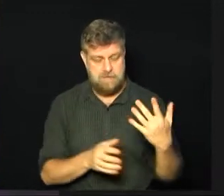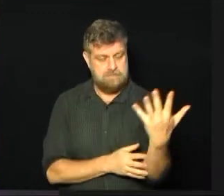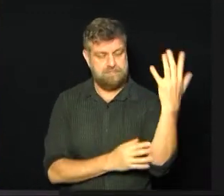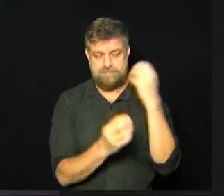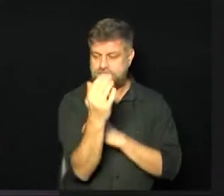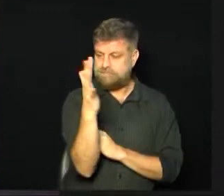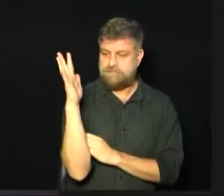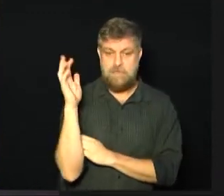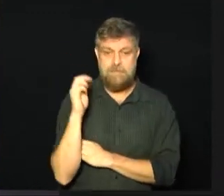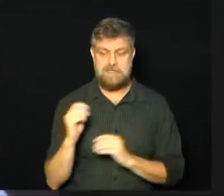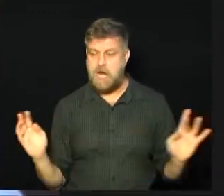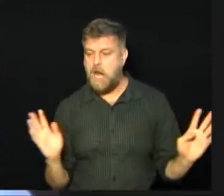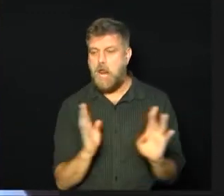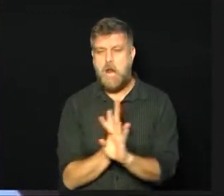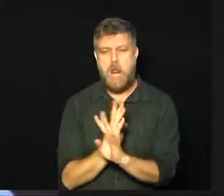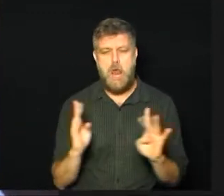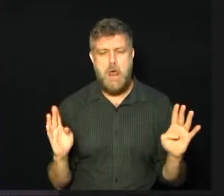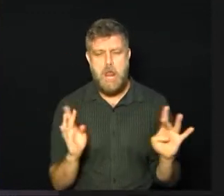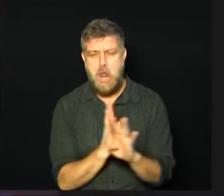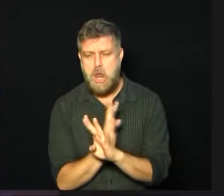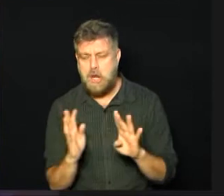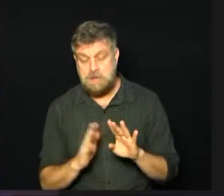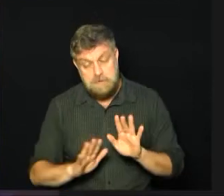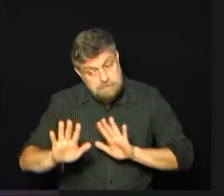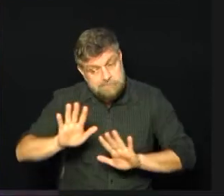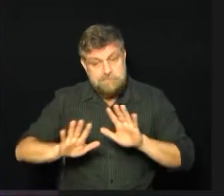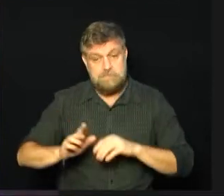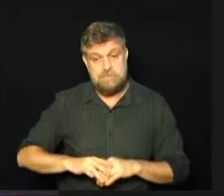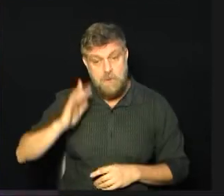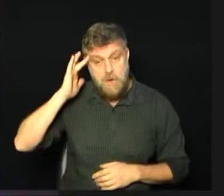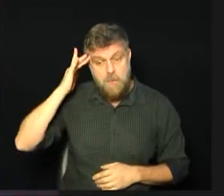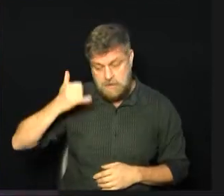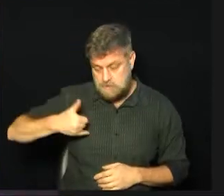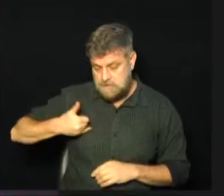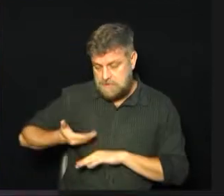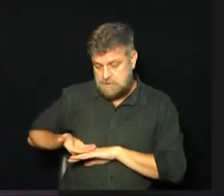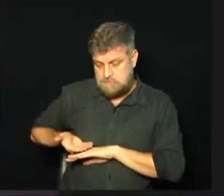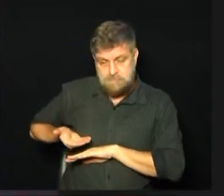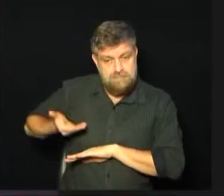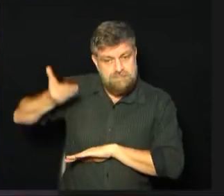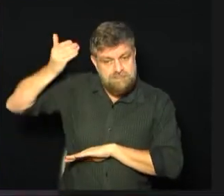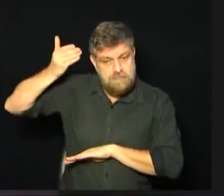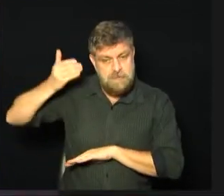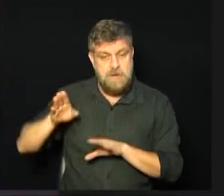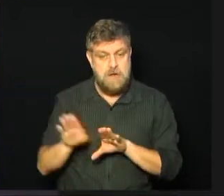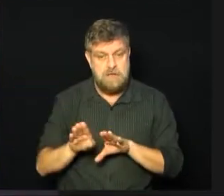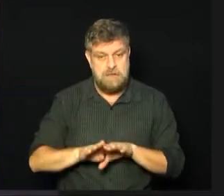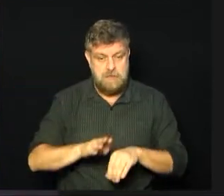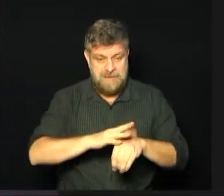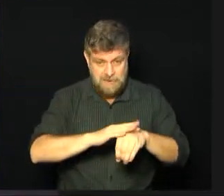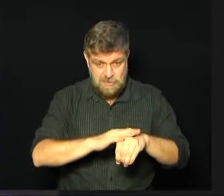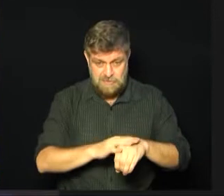muita frequência humana. Então, nessa situação, eu acho que os idosos e aqueles com doenças crônicas, que são